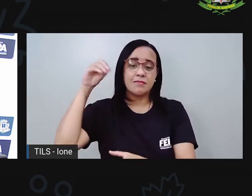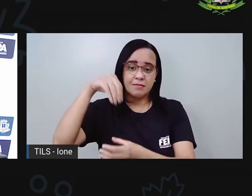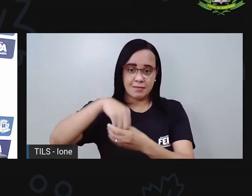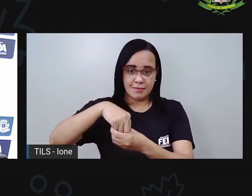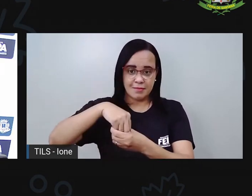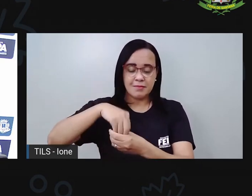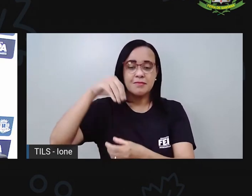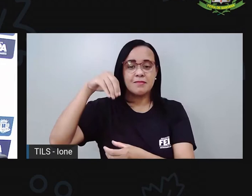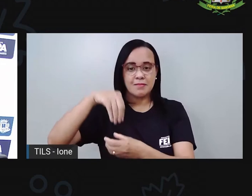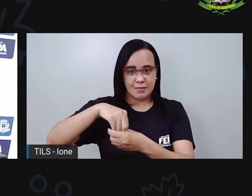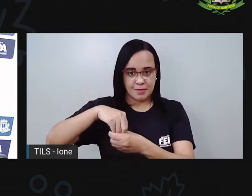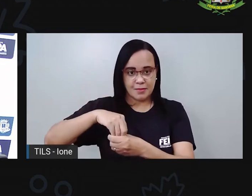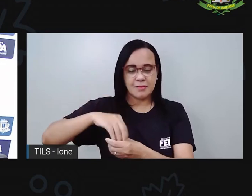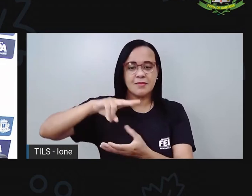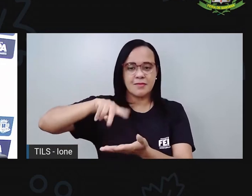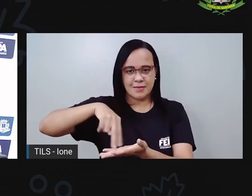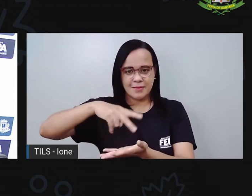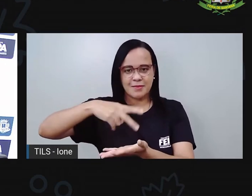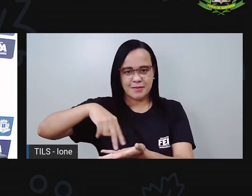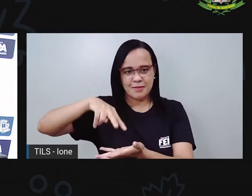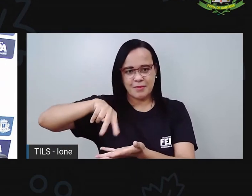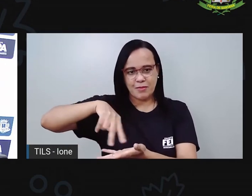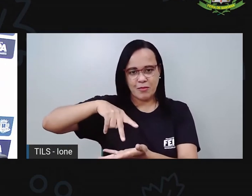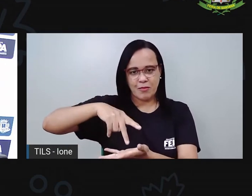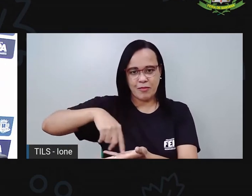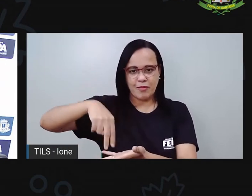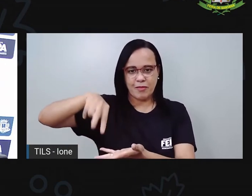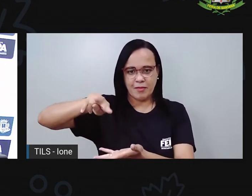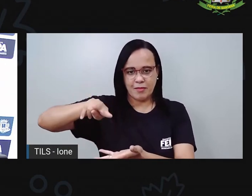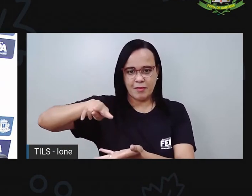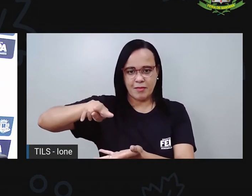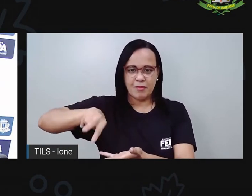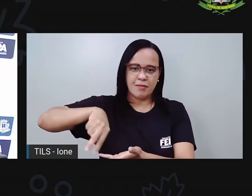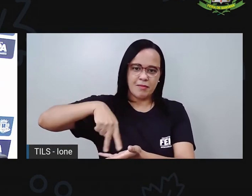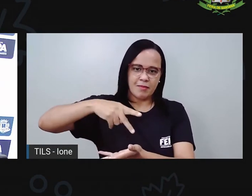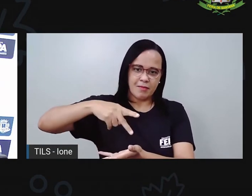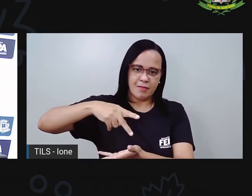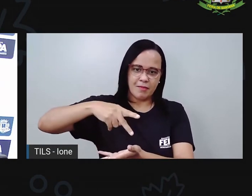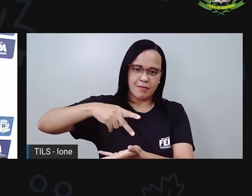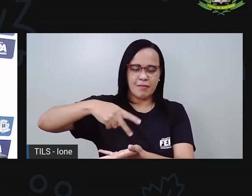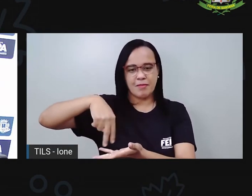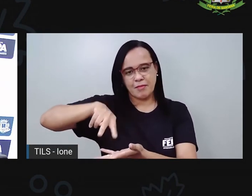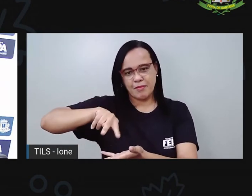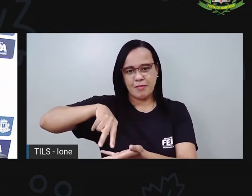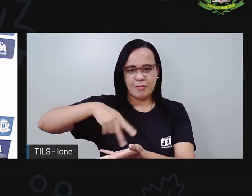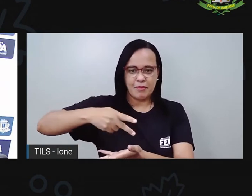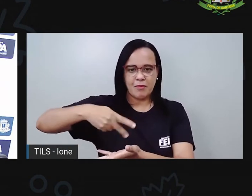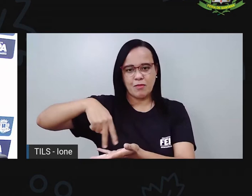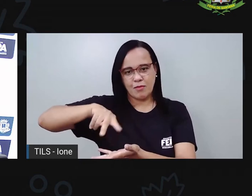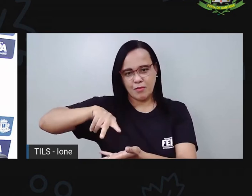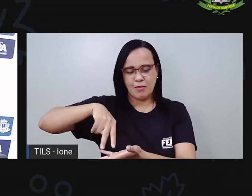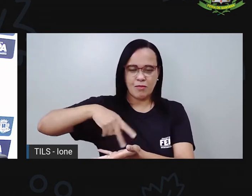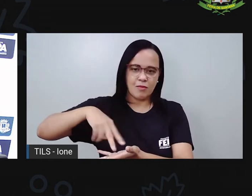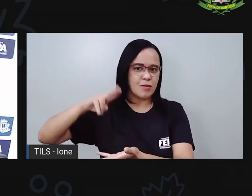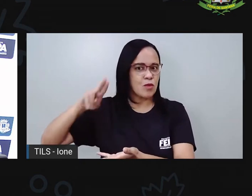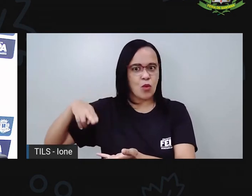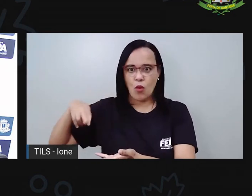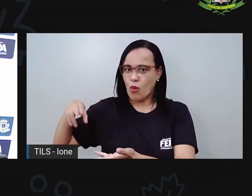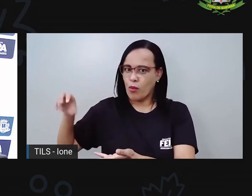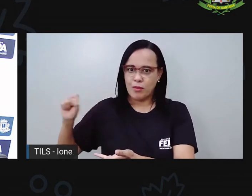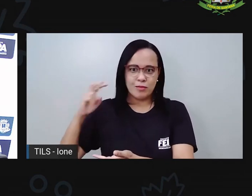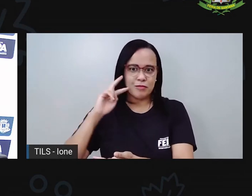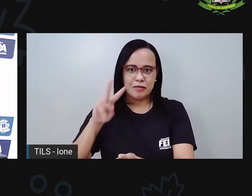combateria batendo a perna para lá para casa dele eu nunca vi uma